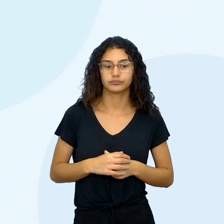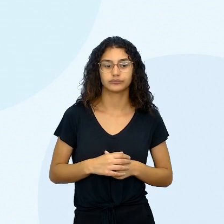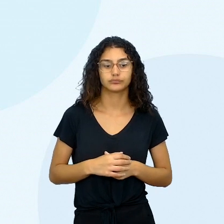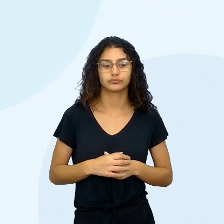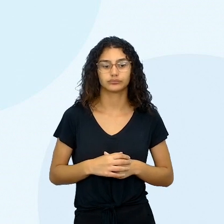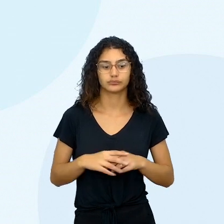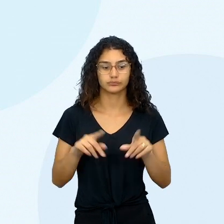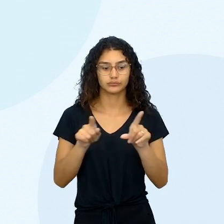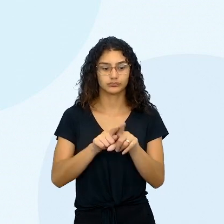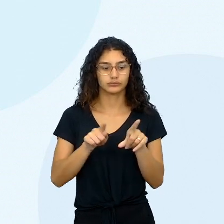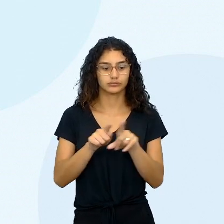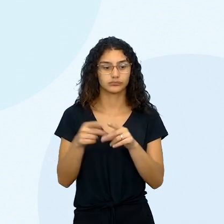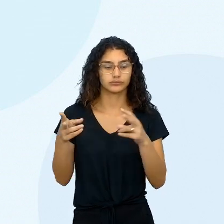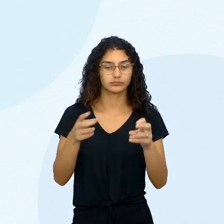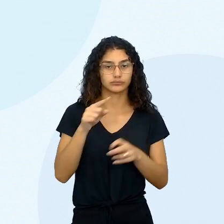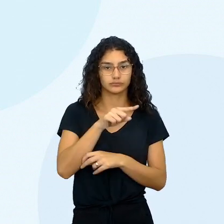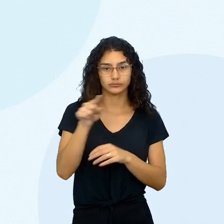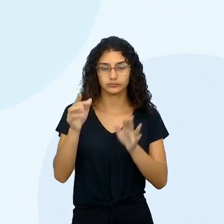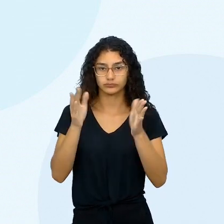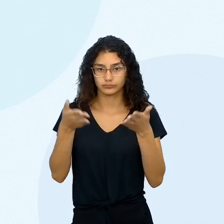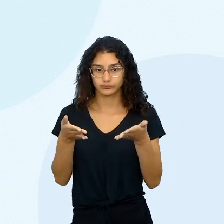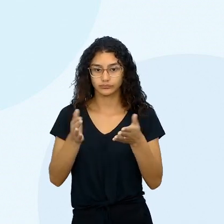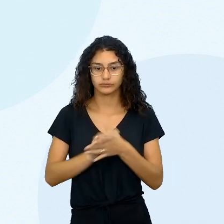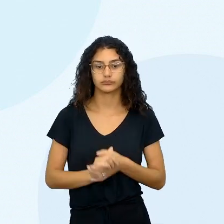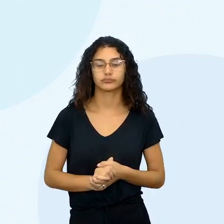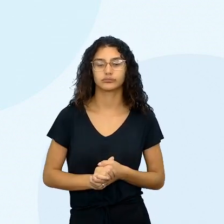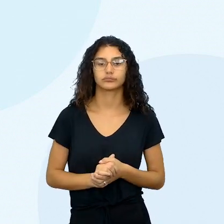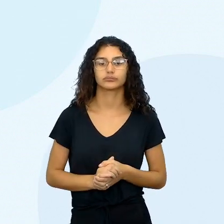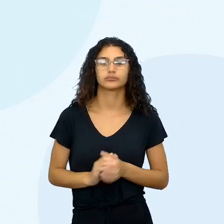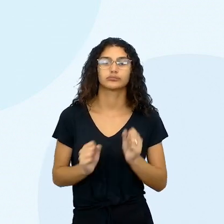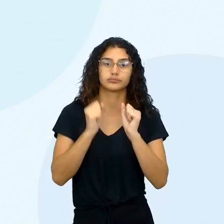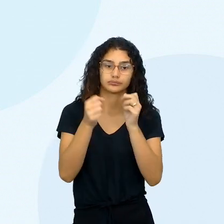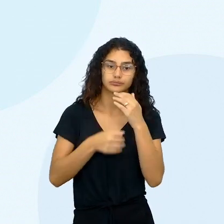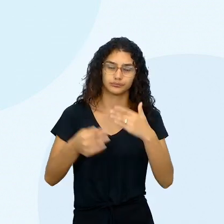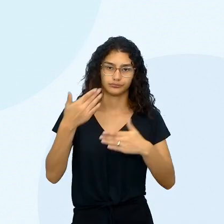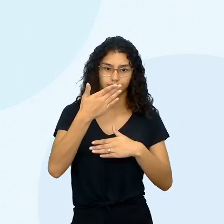são as percepções de vocês agora. Podemos seguir?